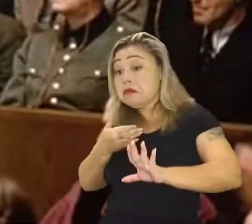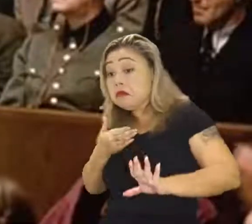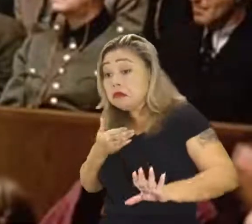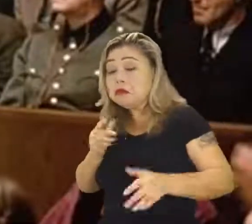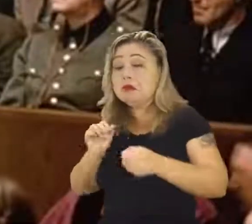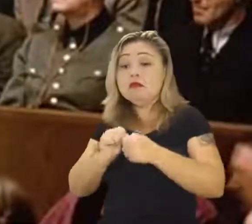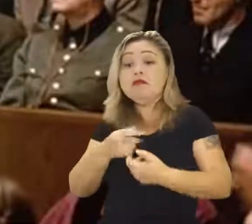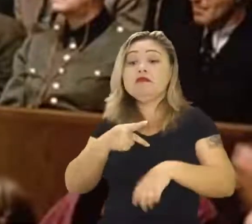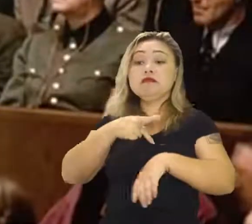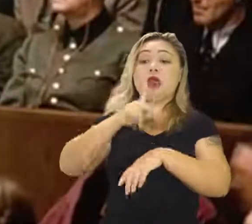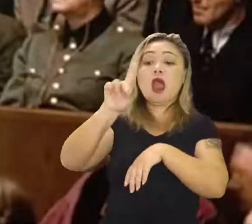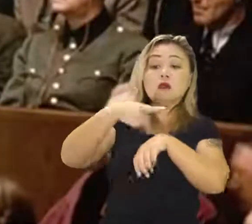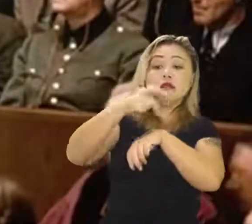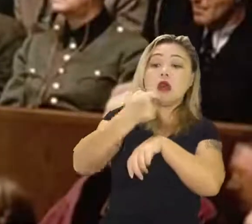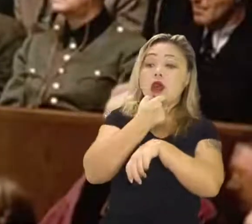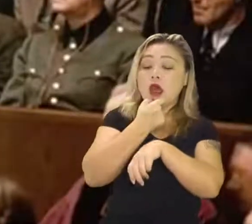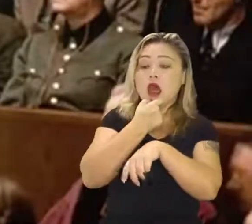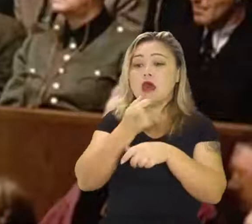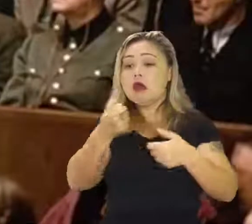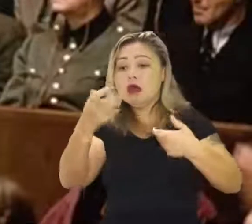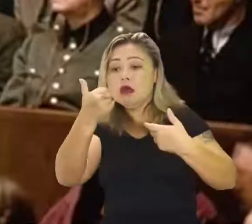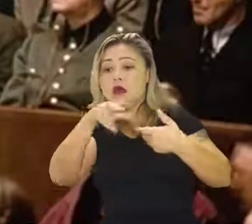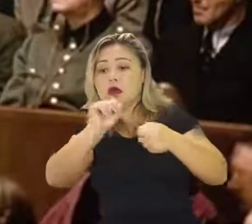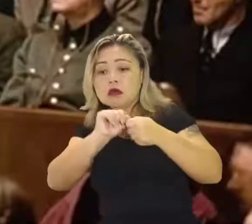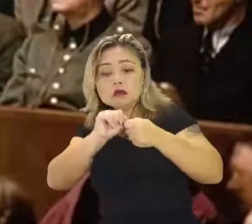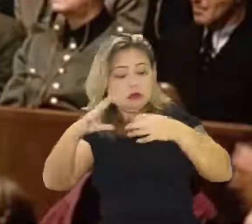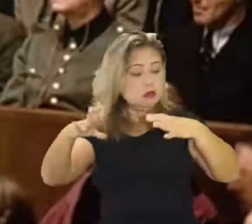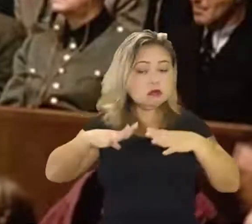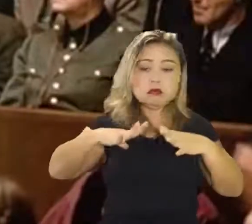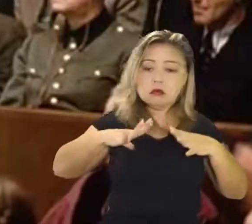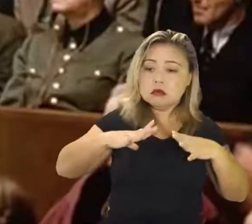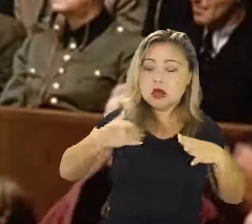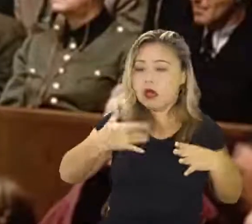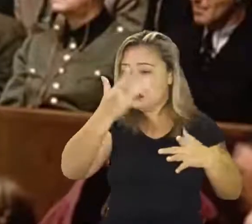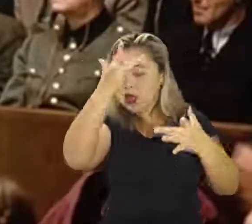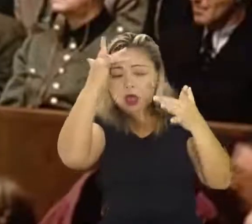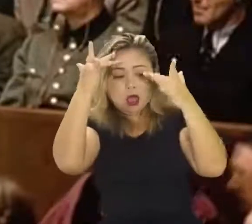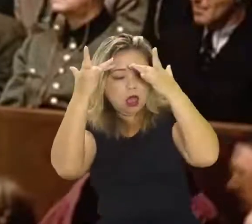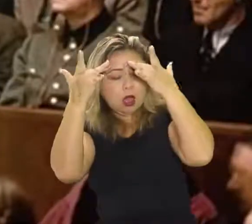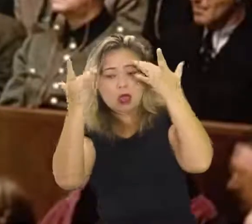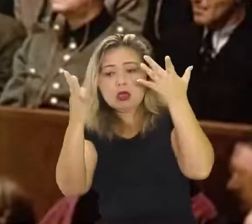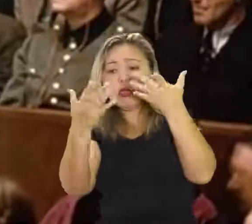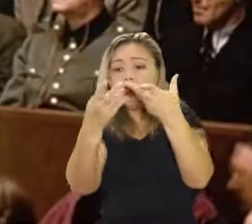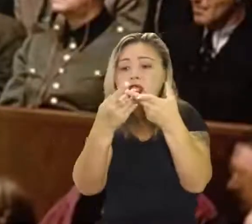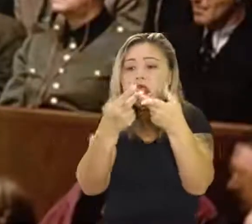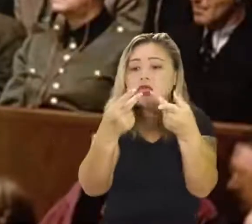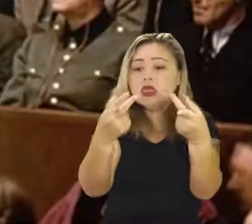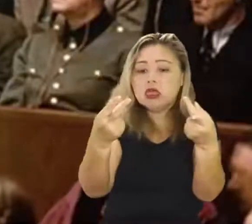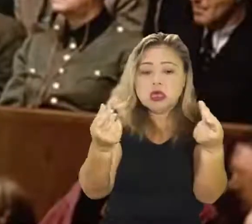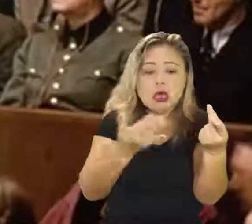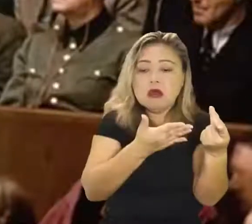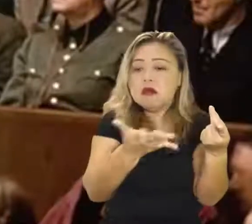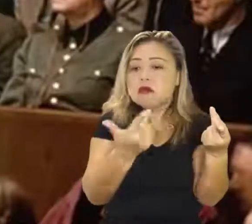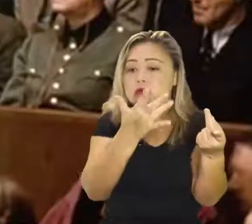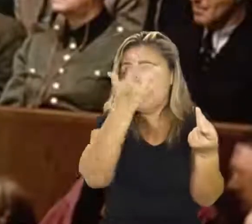Os ingleses, mesmo bombardeando civis em cidades onde as pessoas foram derretidas também,